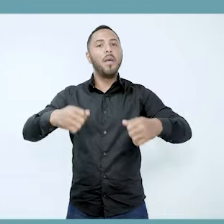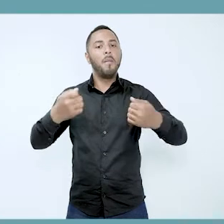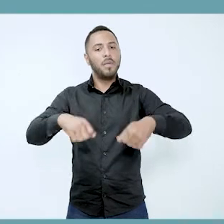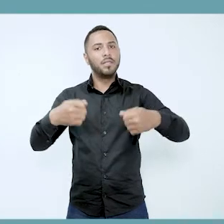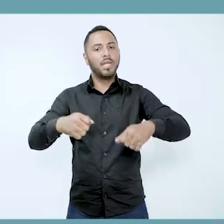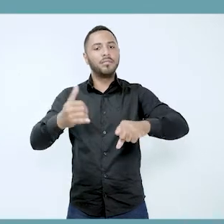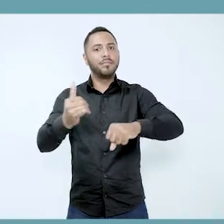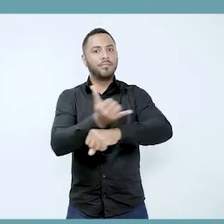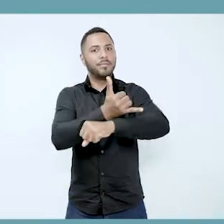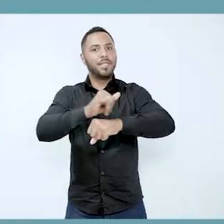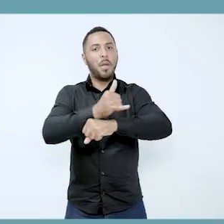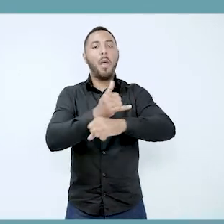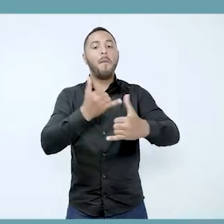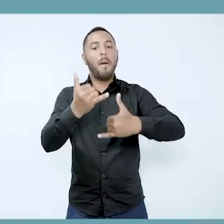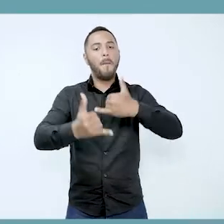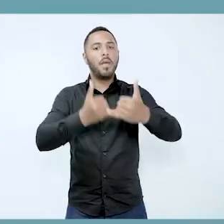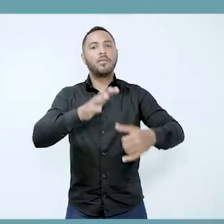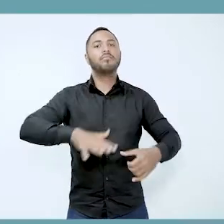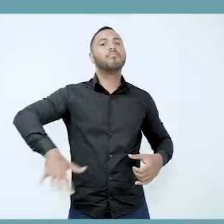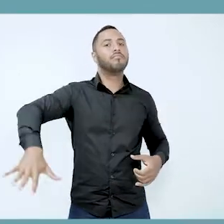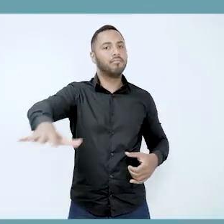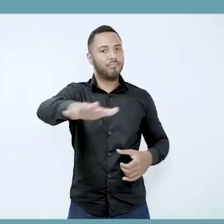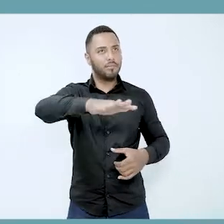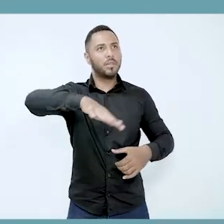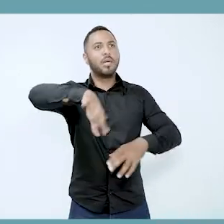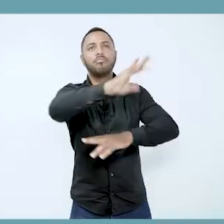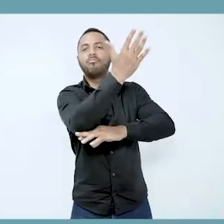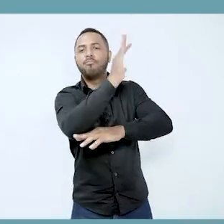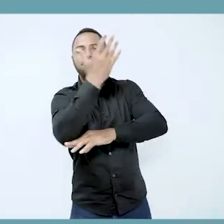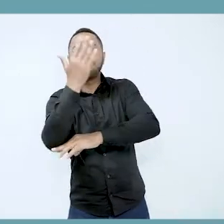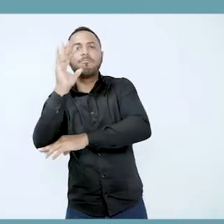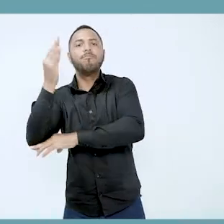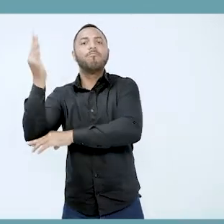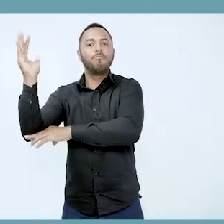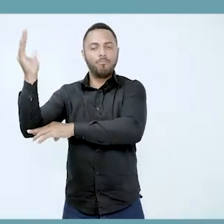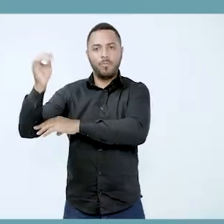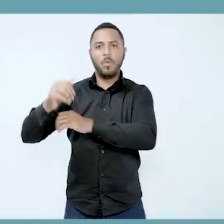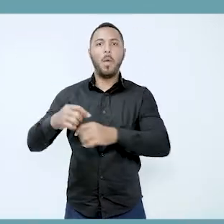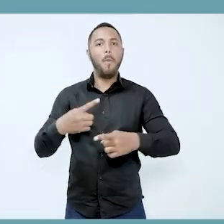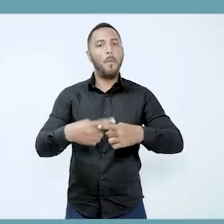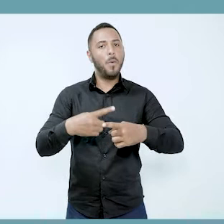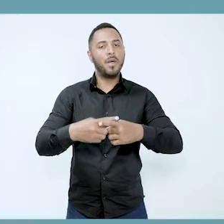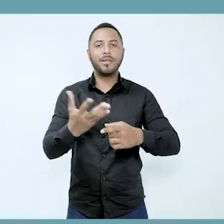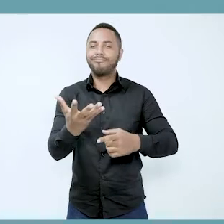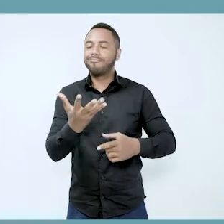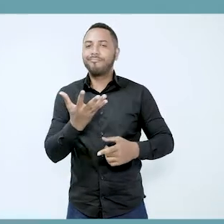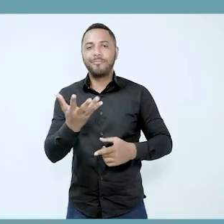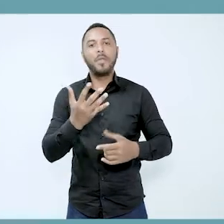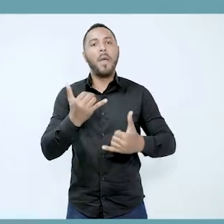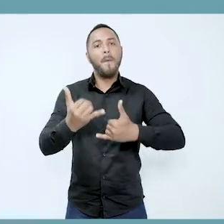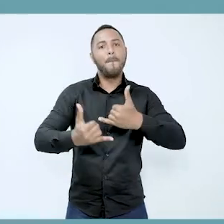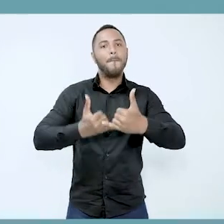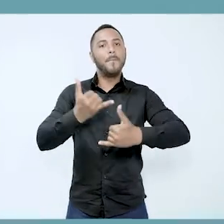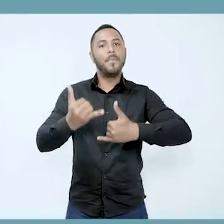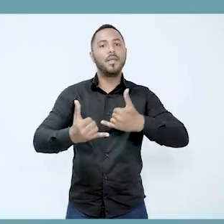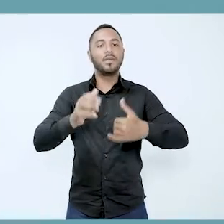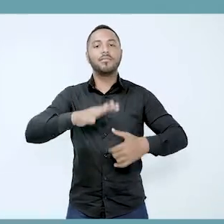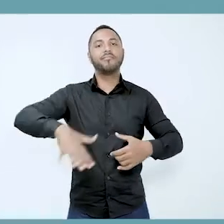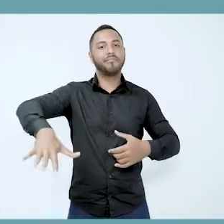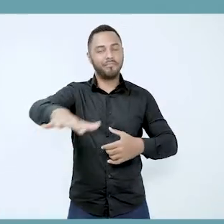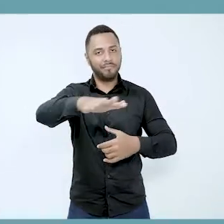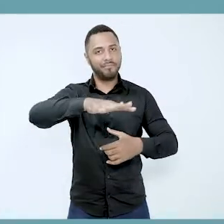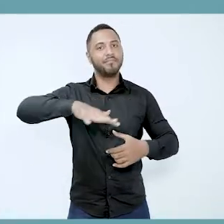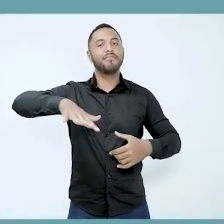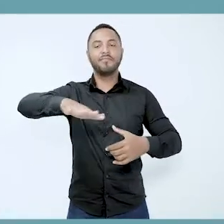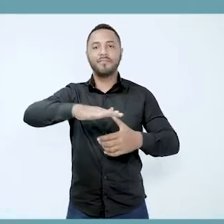grande malabarismo de nossa parte, com as frondosas árvores para driblar e grandes irregularidades